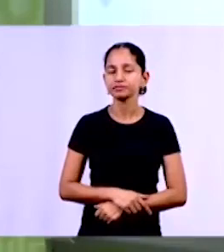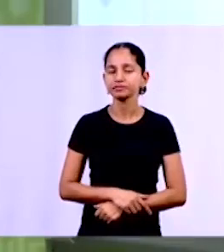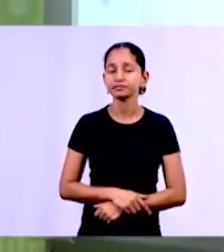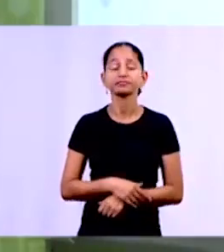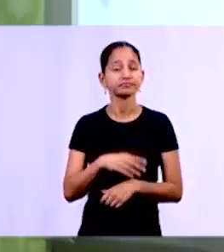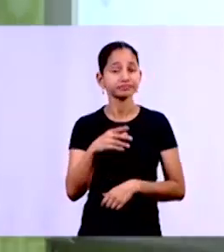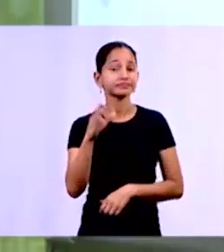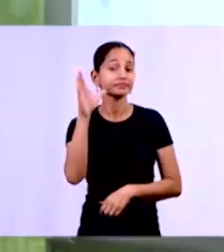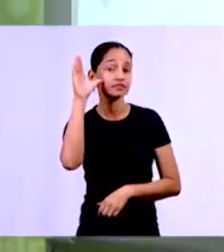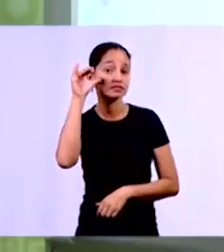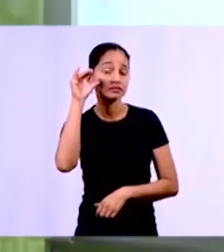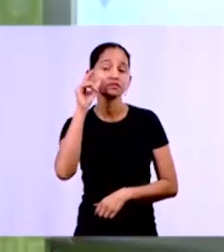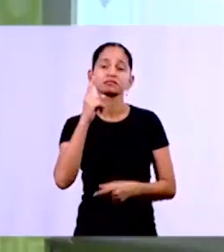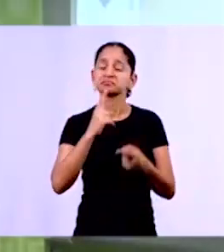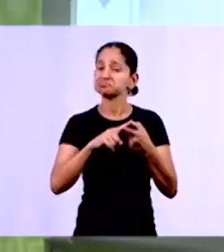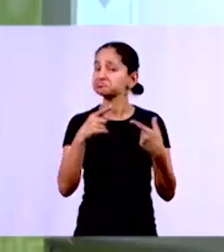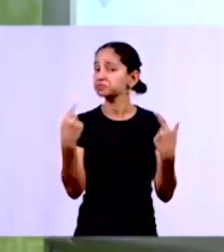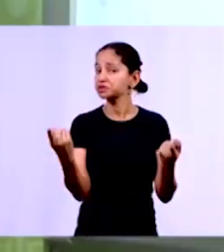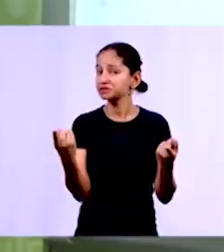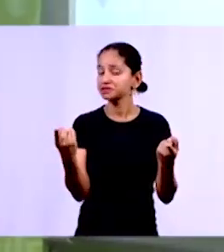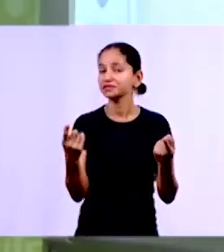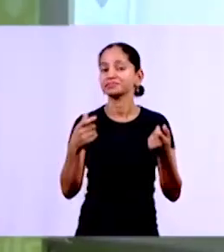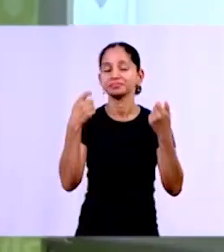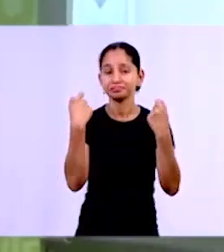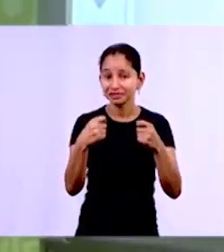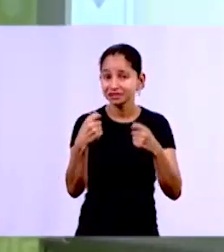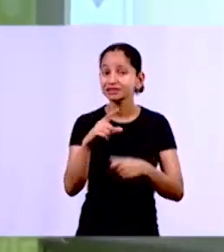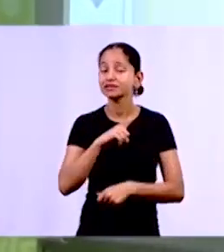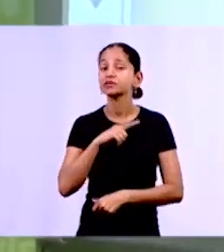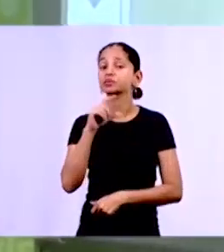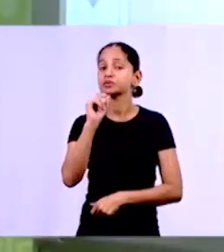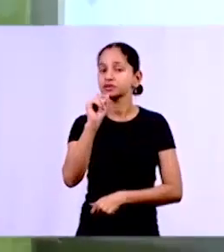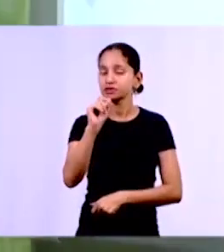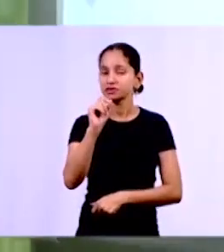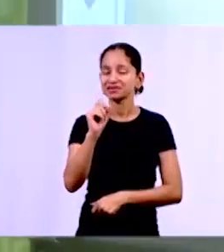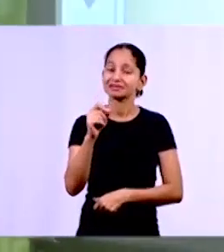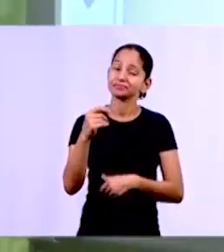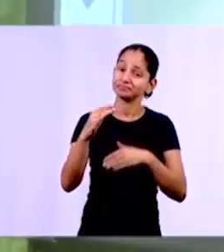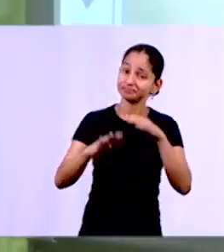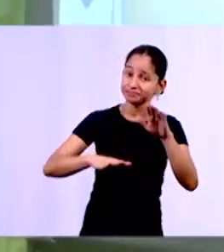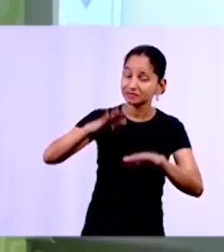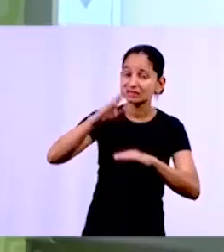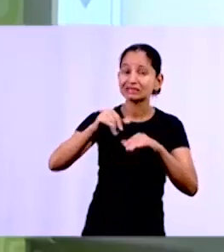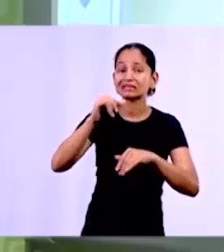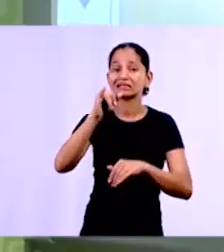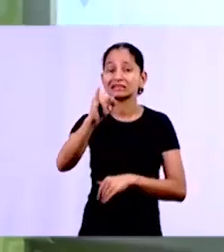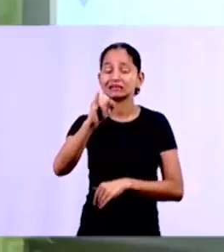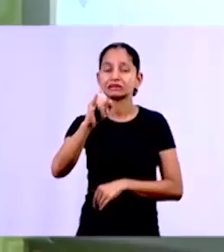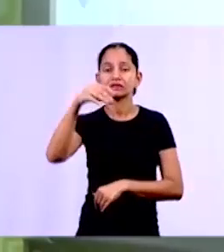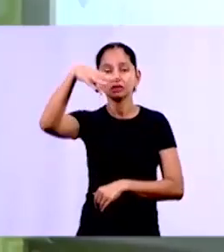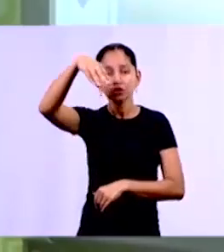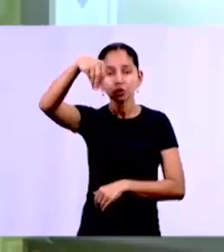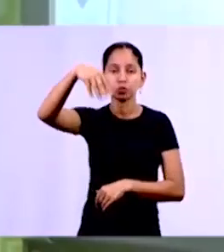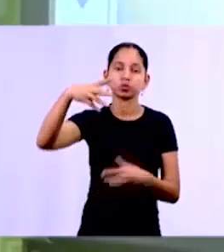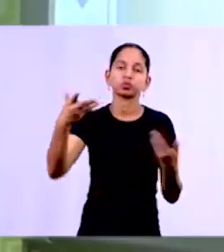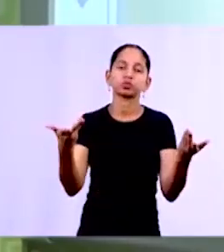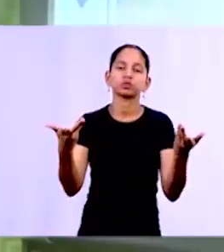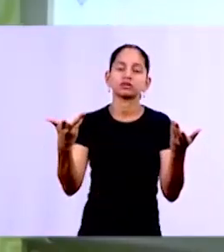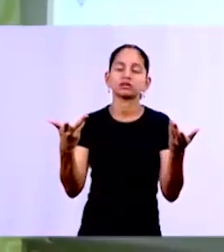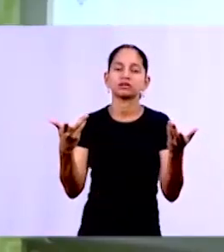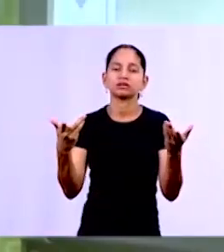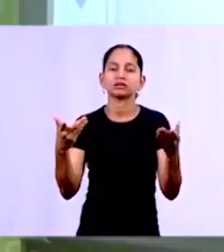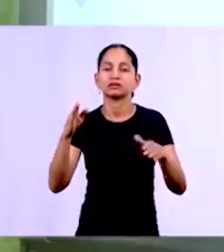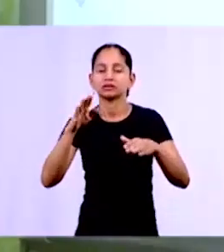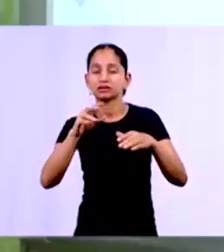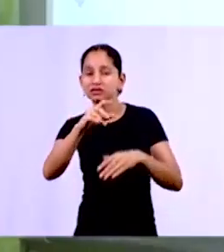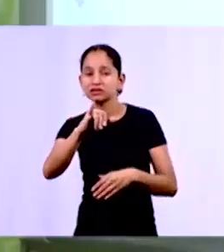É interessante o data center? O data center tem que ter redundância, se faltar luz, se faltar internet, tem que ter vários tipos, se